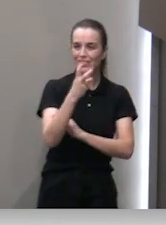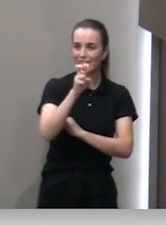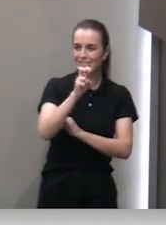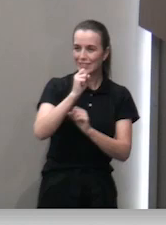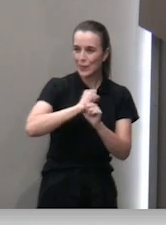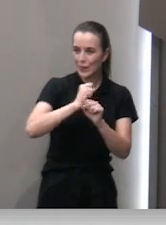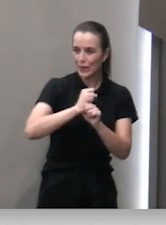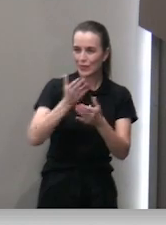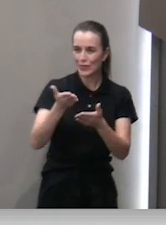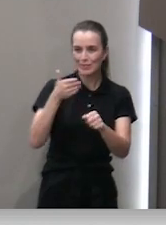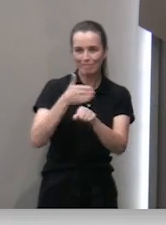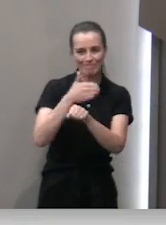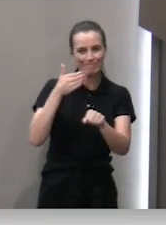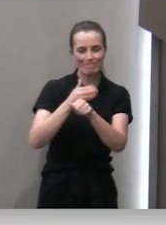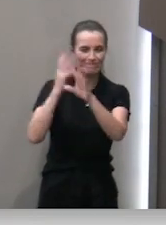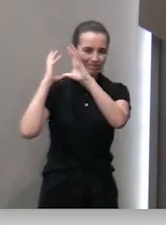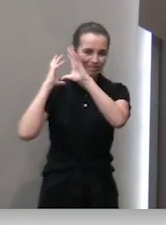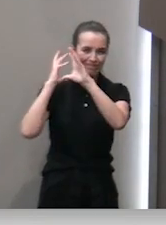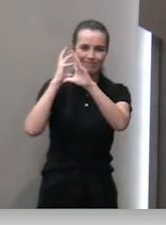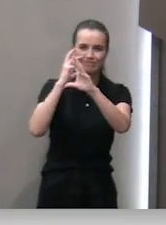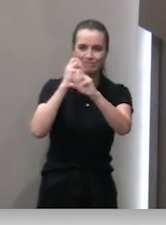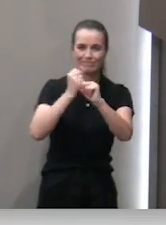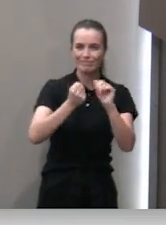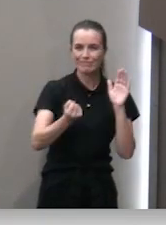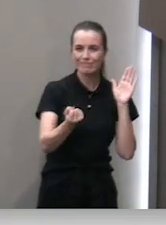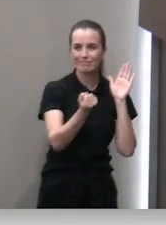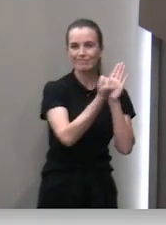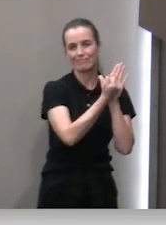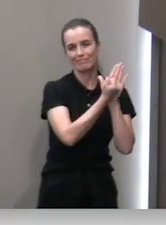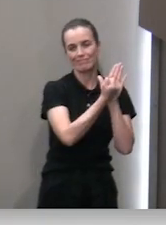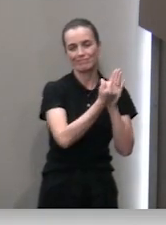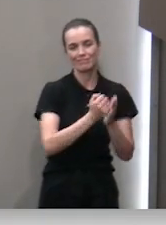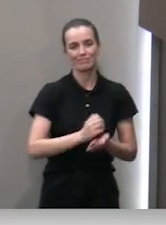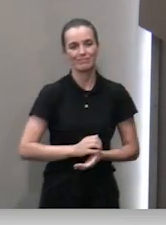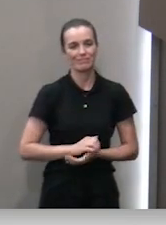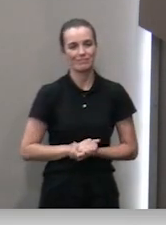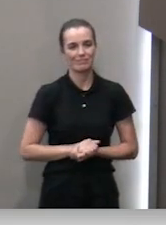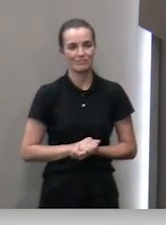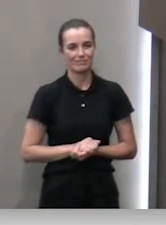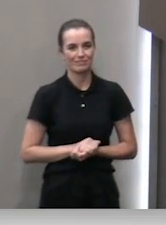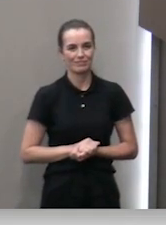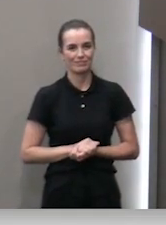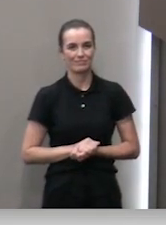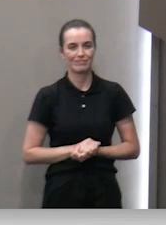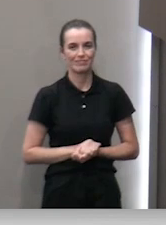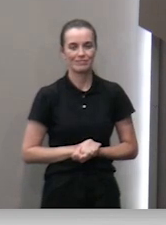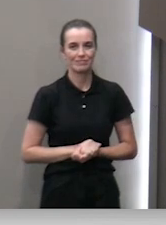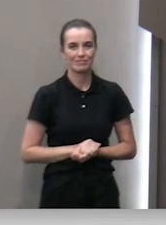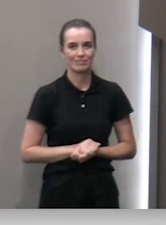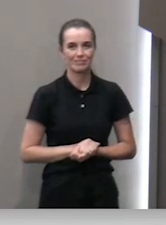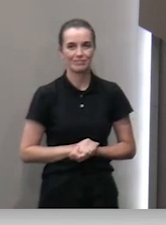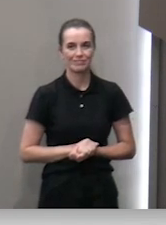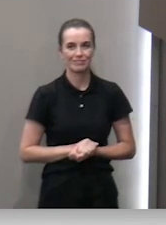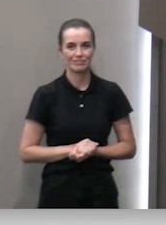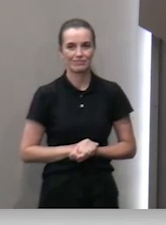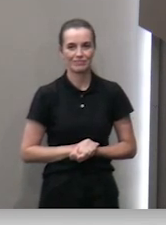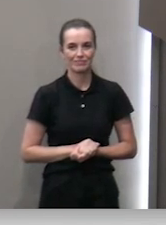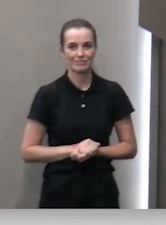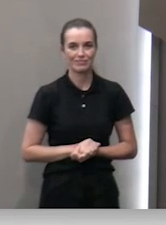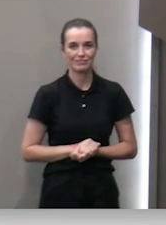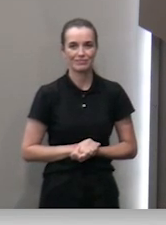faz parte dessa história. Você faz história e fez história. Sandro, pode permanecer, por favor?